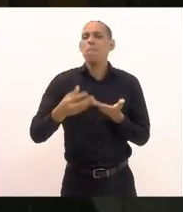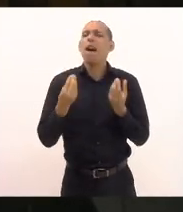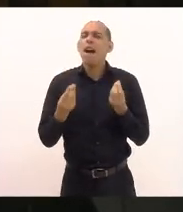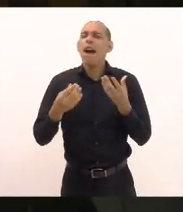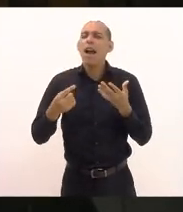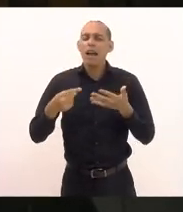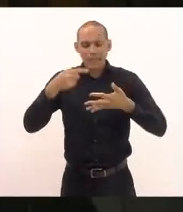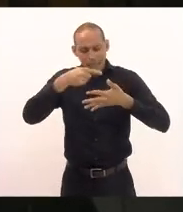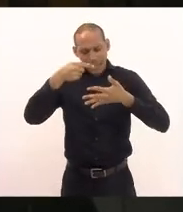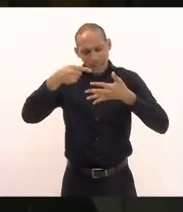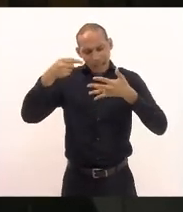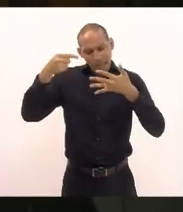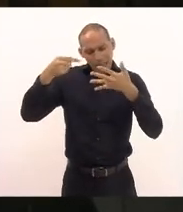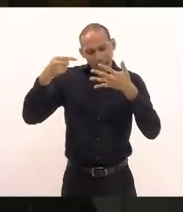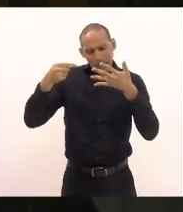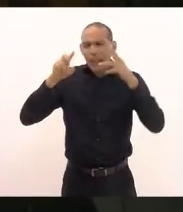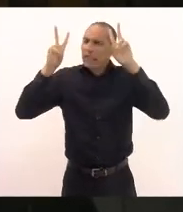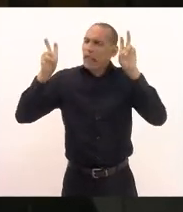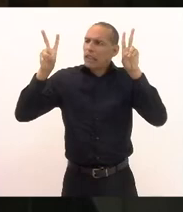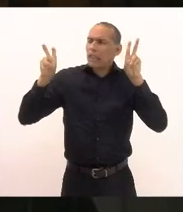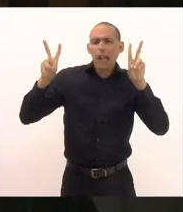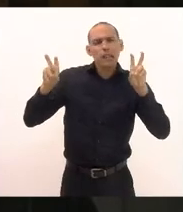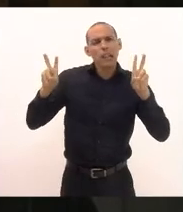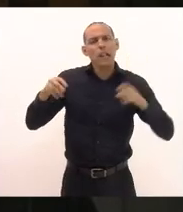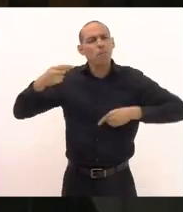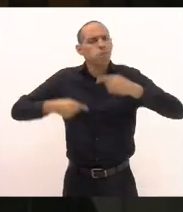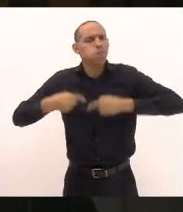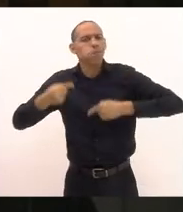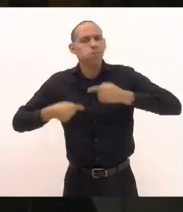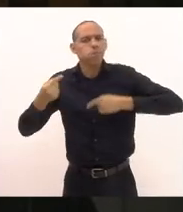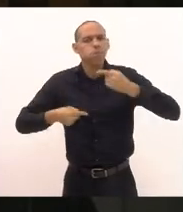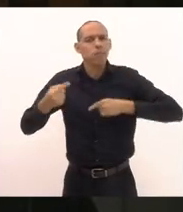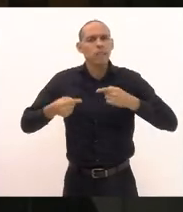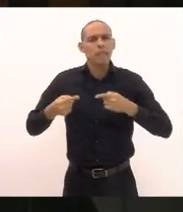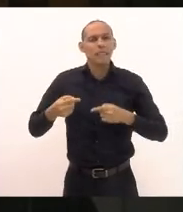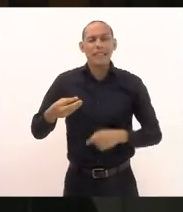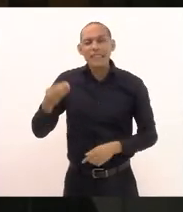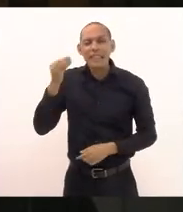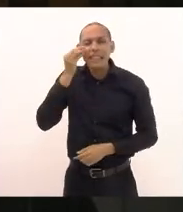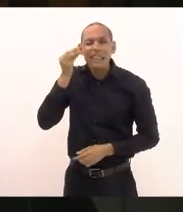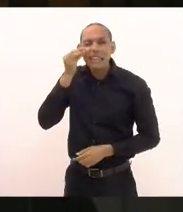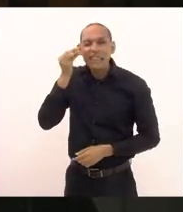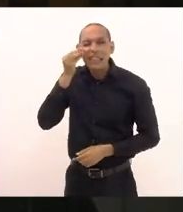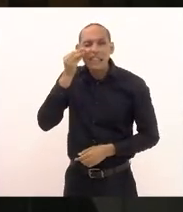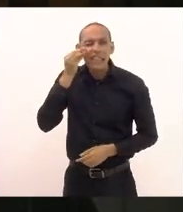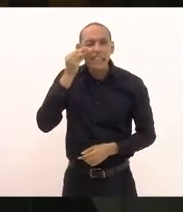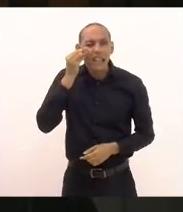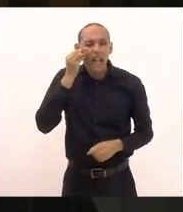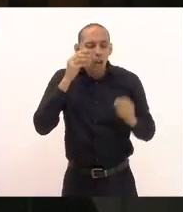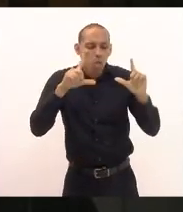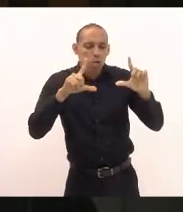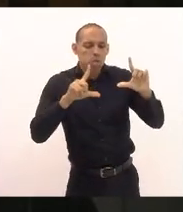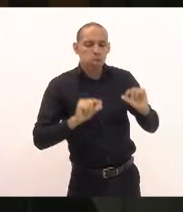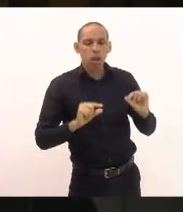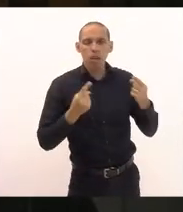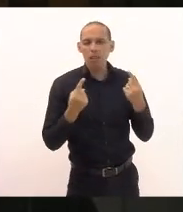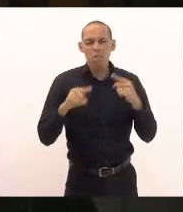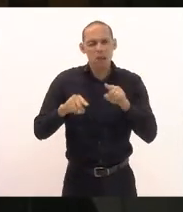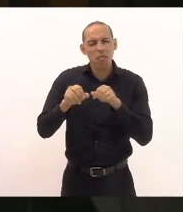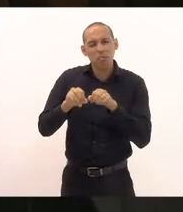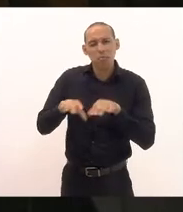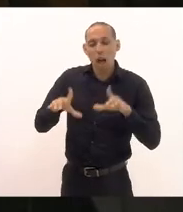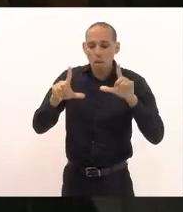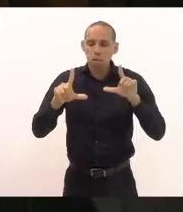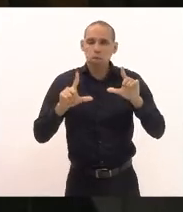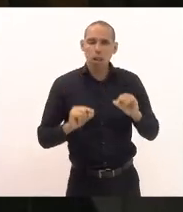cada tema dessa reforma e tentar neutralizar os seus impactos negativos na formação da nossa juventude e